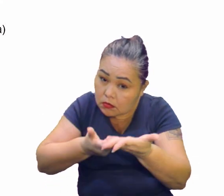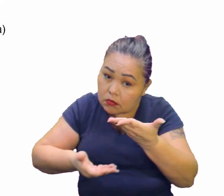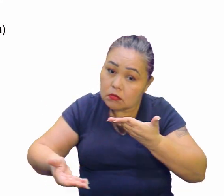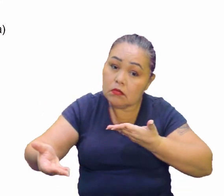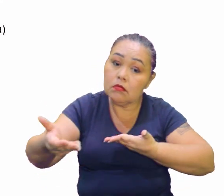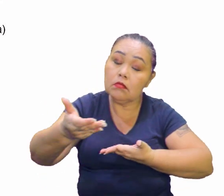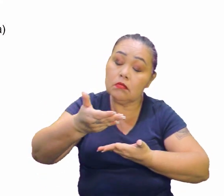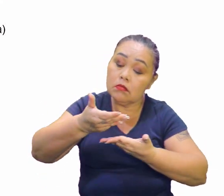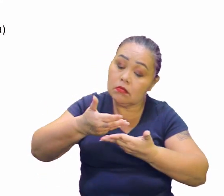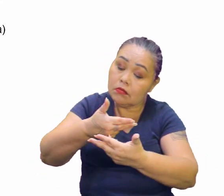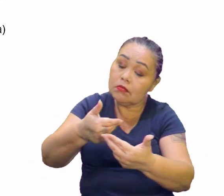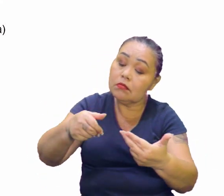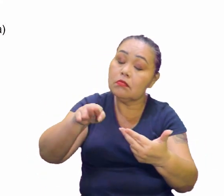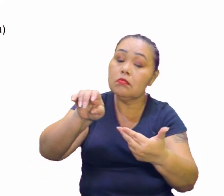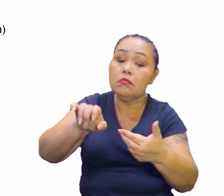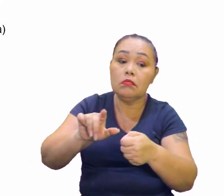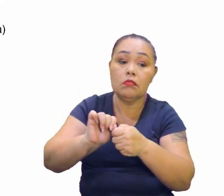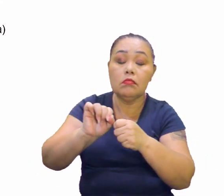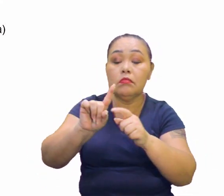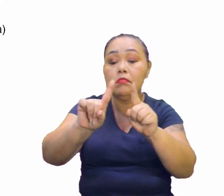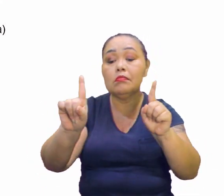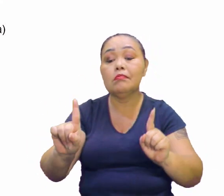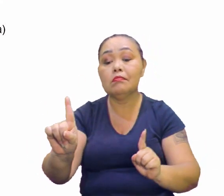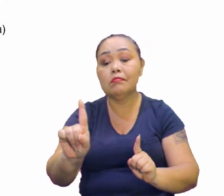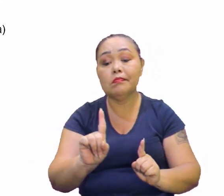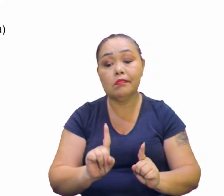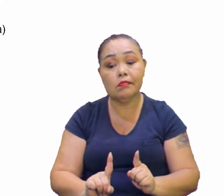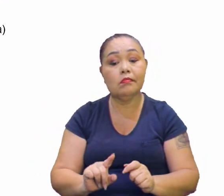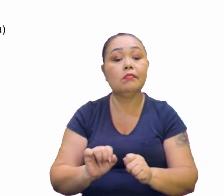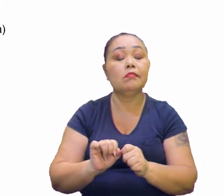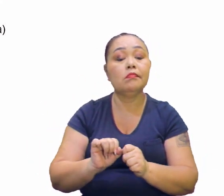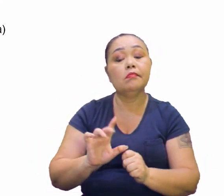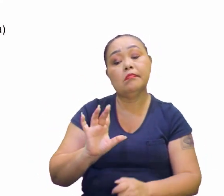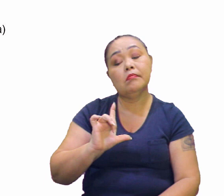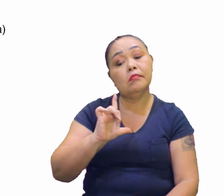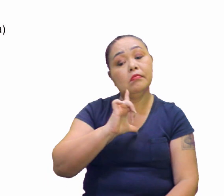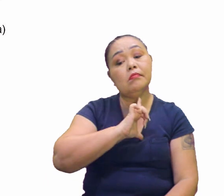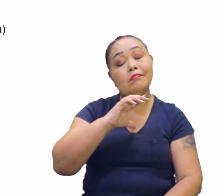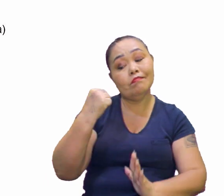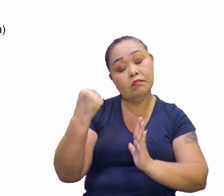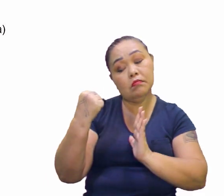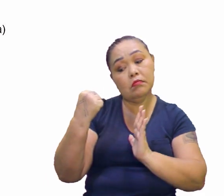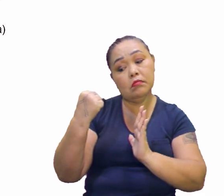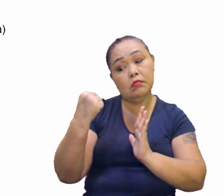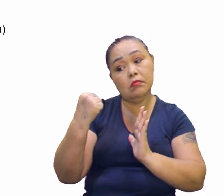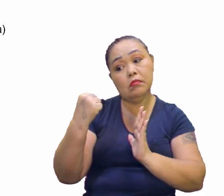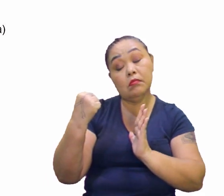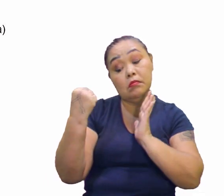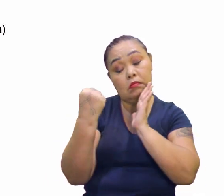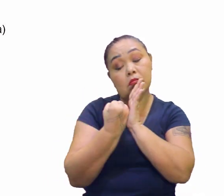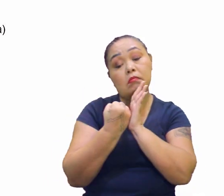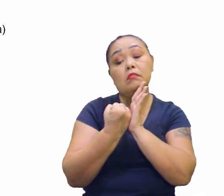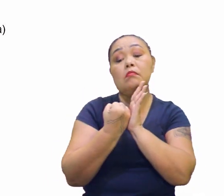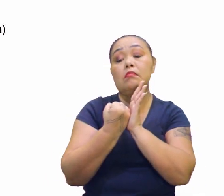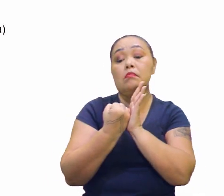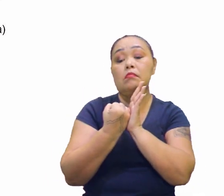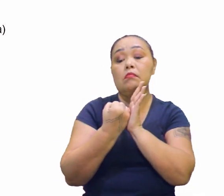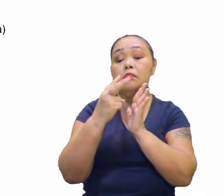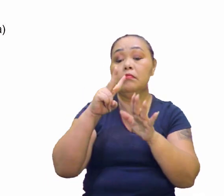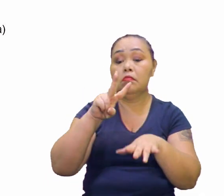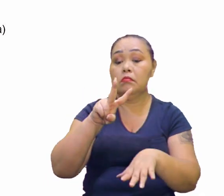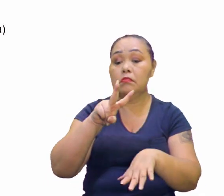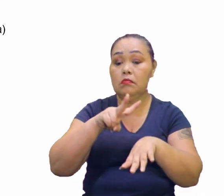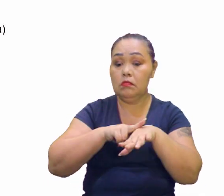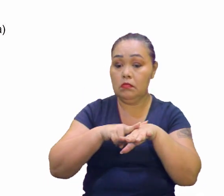encorajar o comércio de bens e serviços a terem esses selos